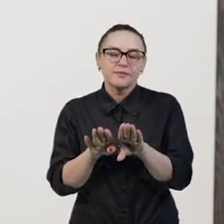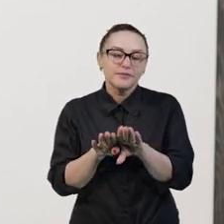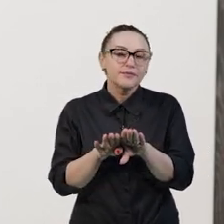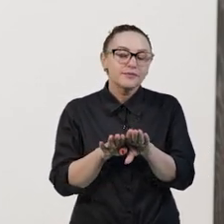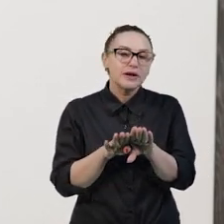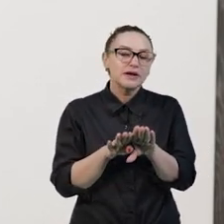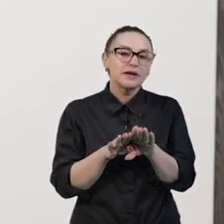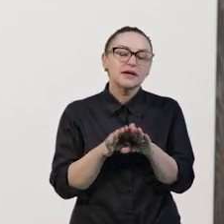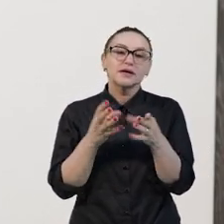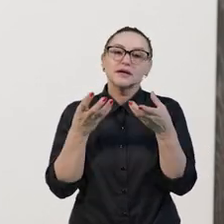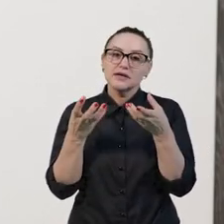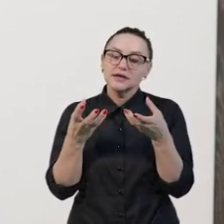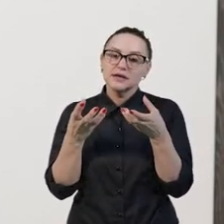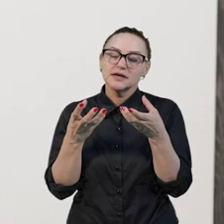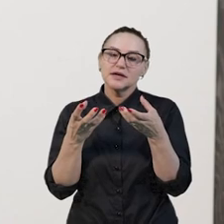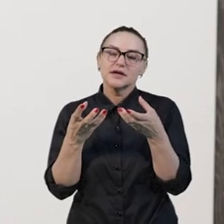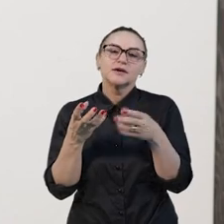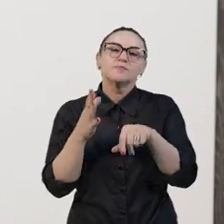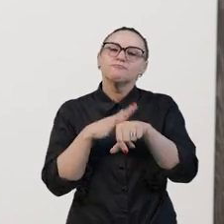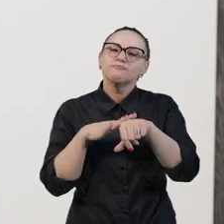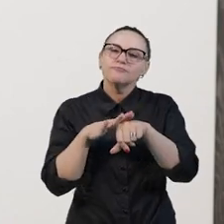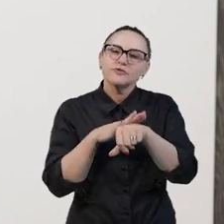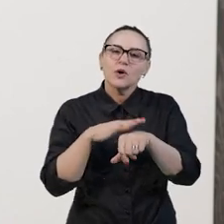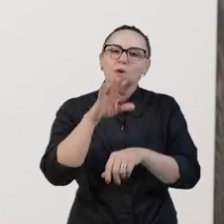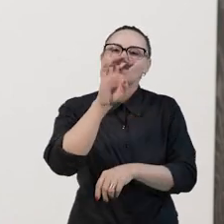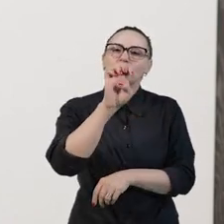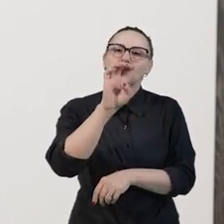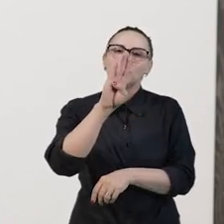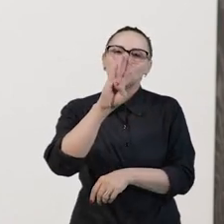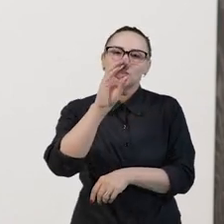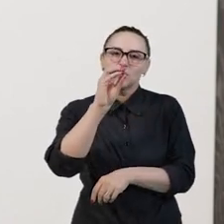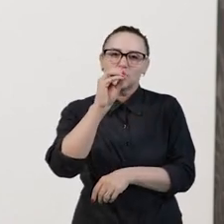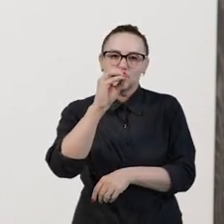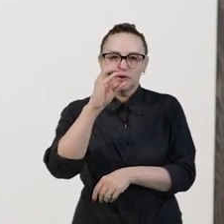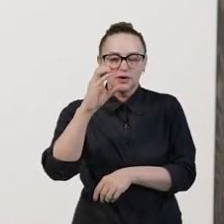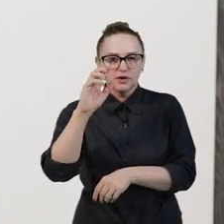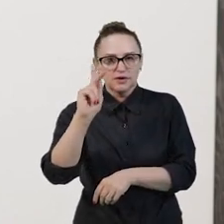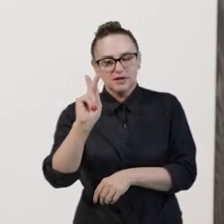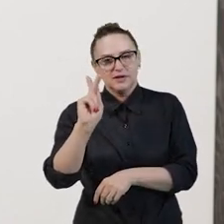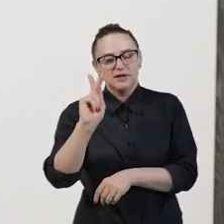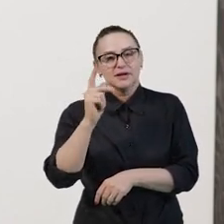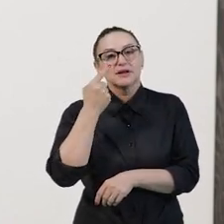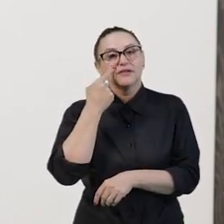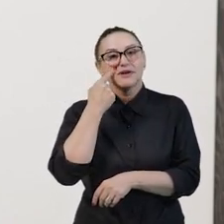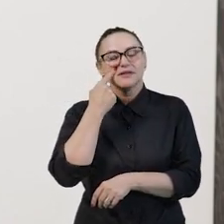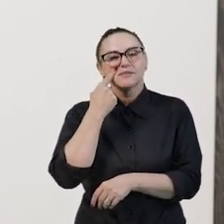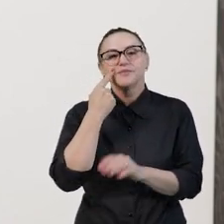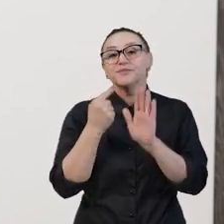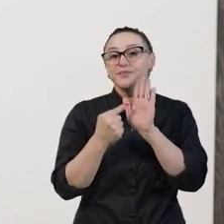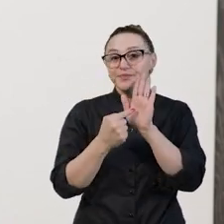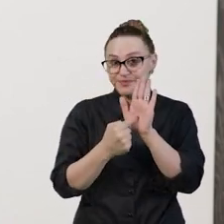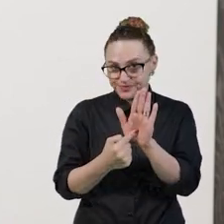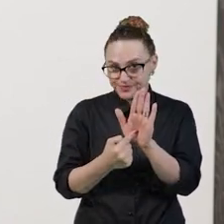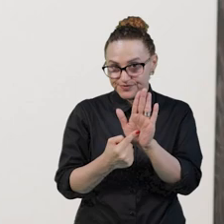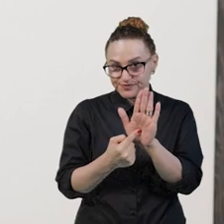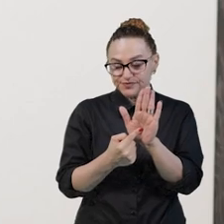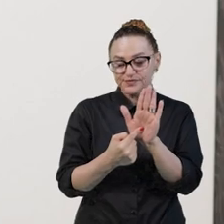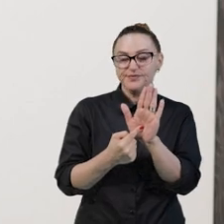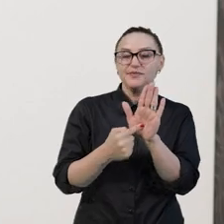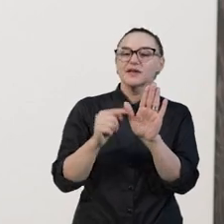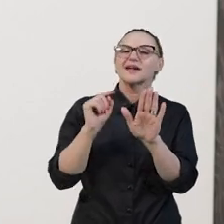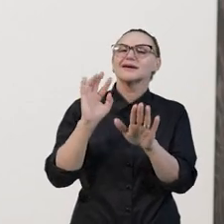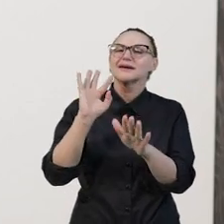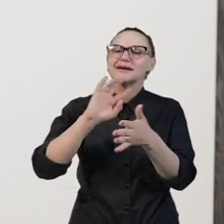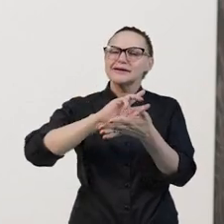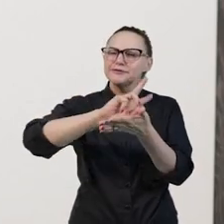gostaria de comentar sobre o nosso e-book ele será citado e recomendado é em vários